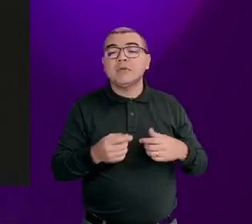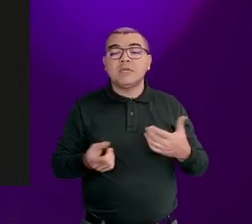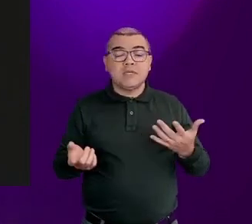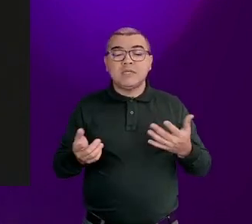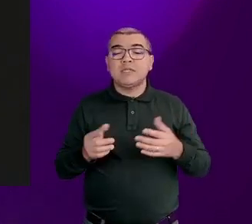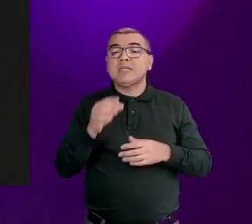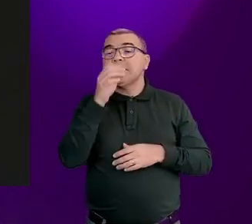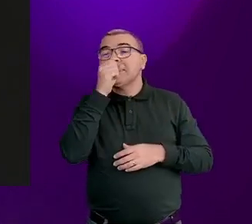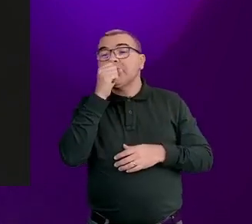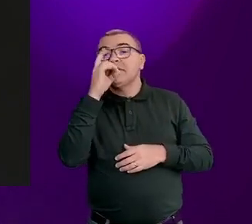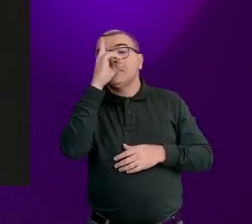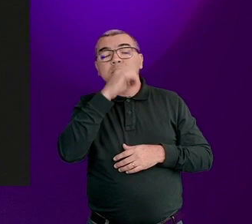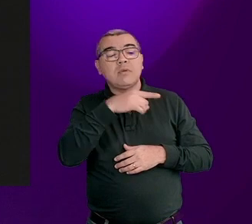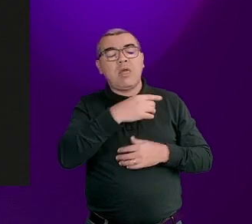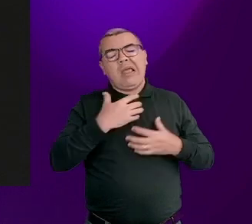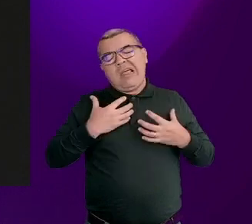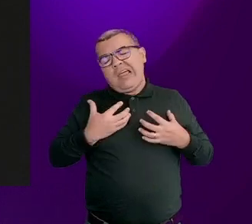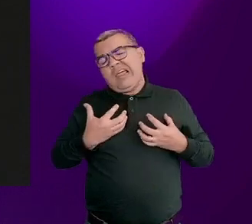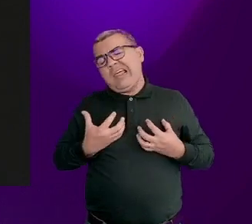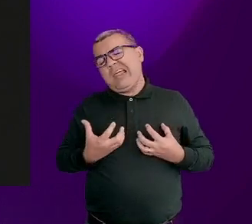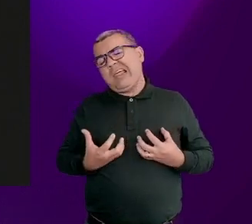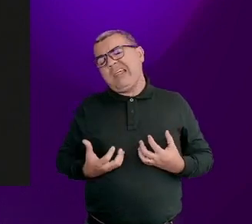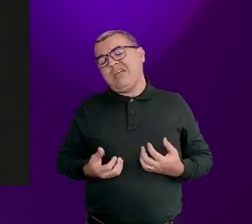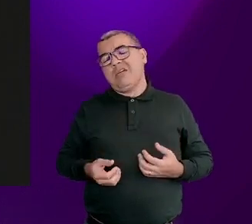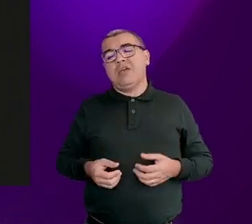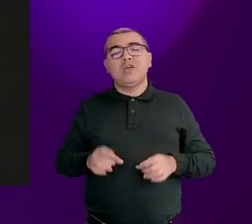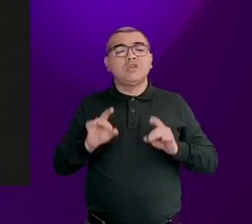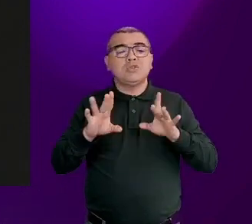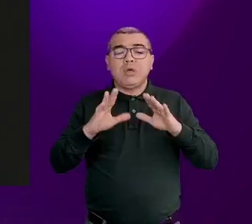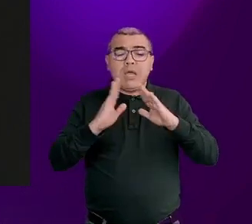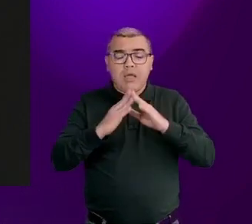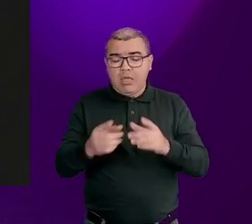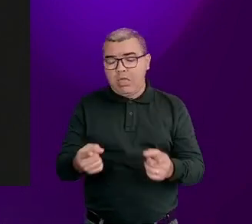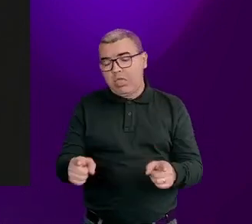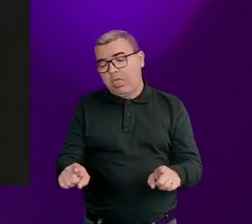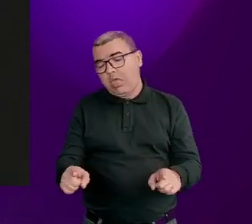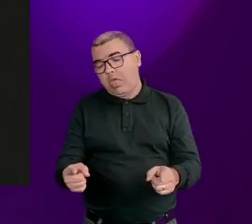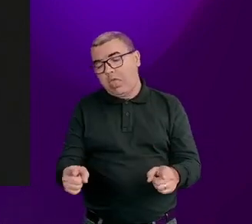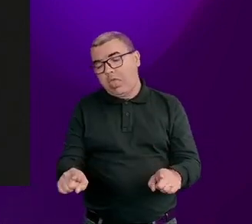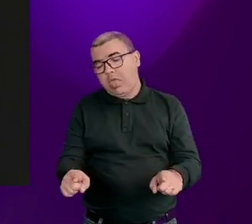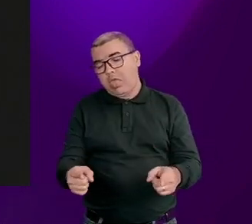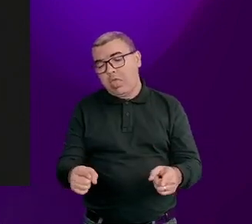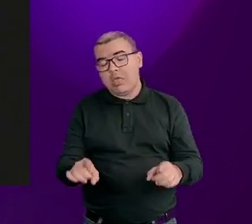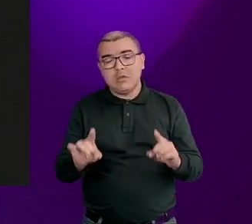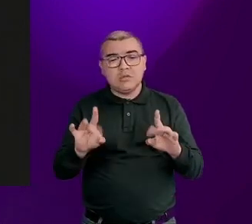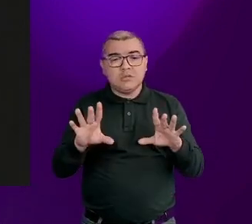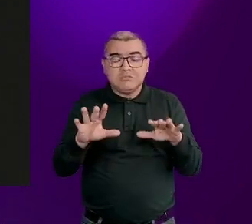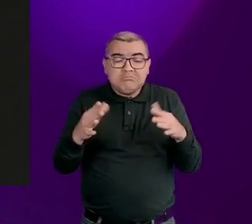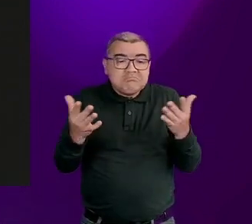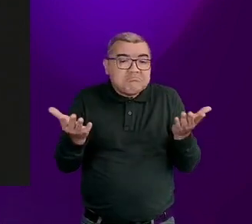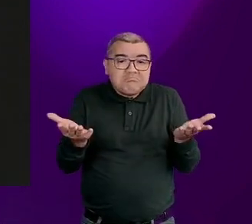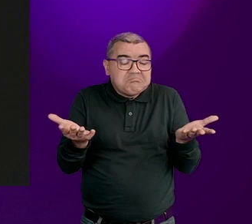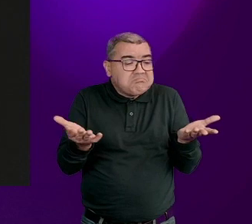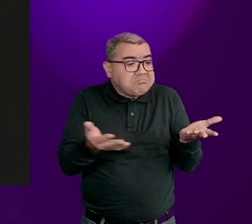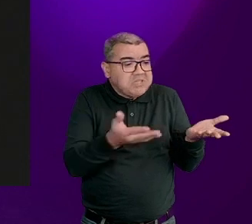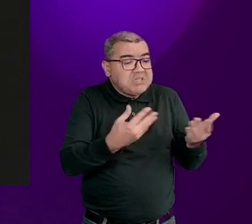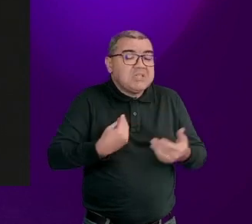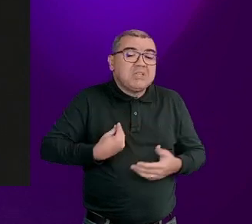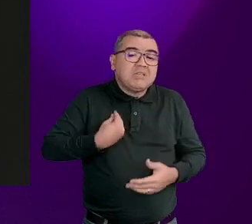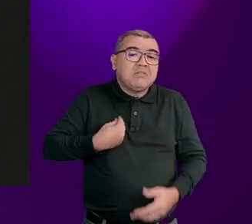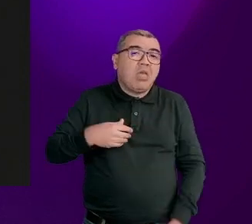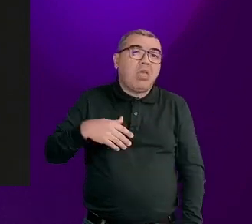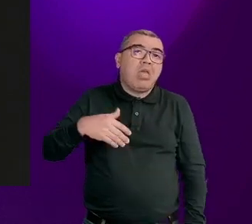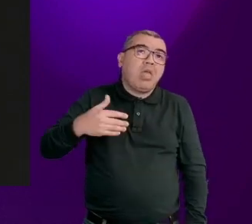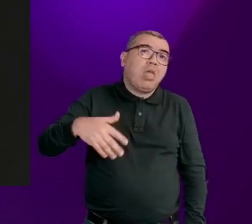exausto. E o máximo que ele deve conseguir fazer é um churrasquinho em casa, eventualmente. Enfim, e assim a vida